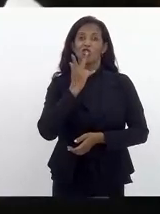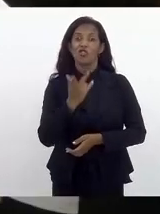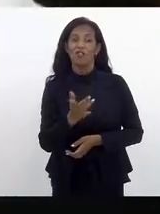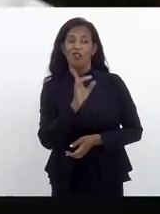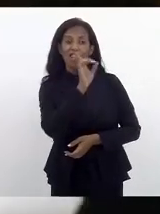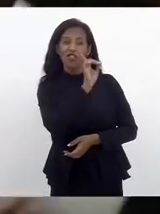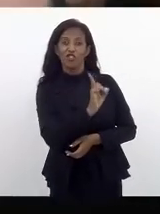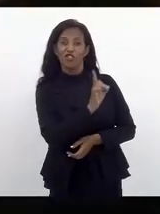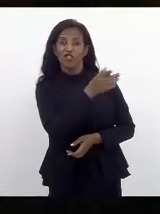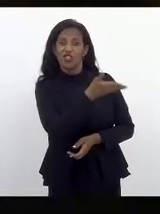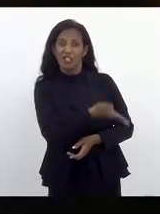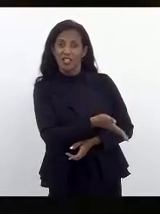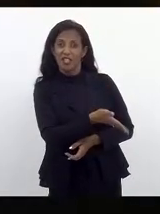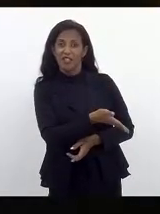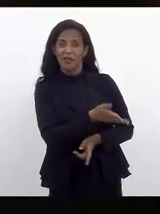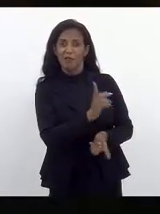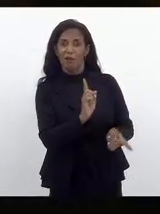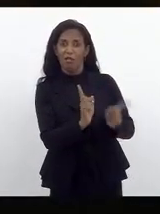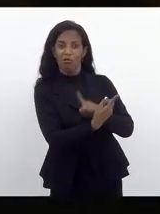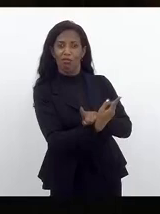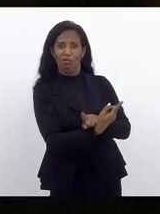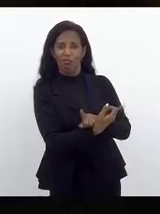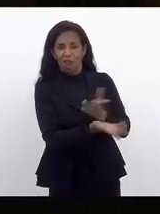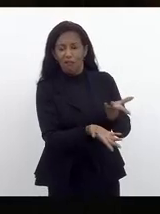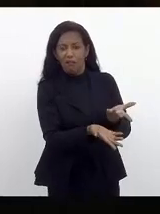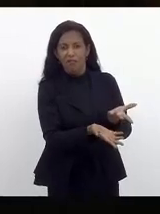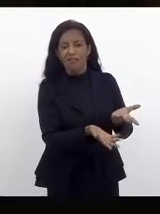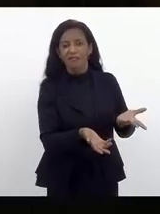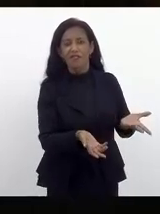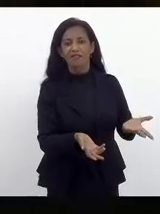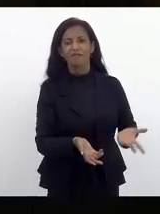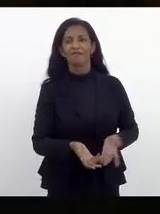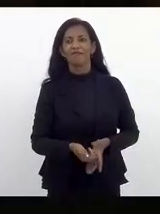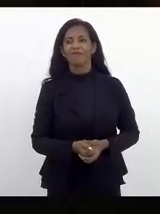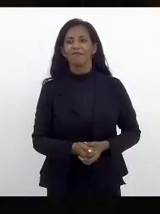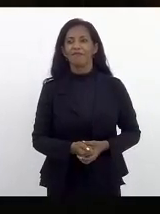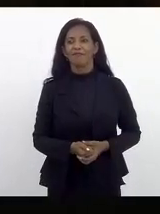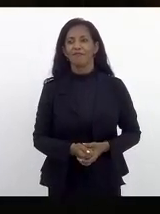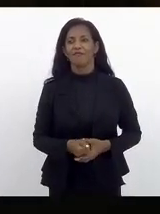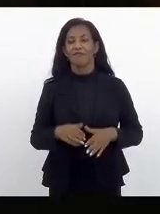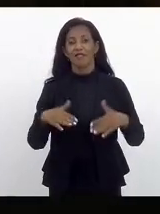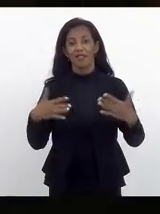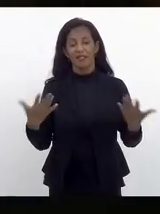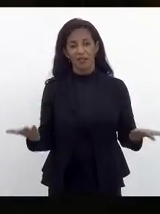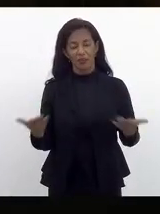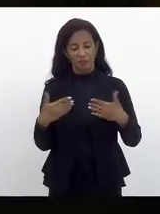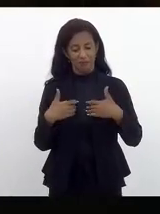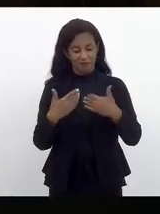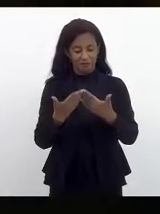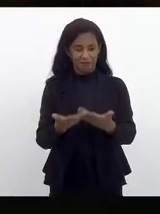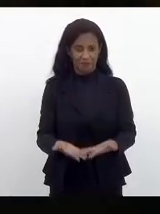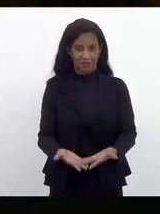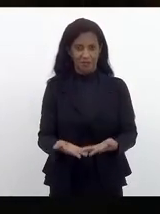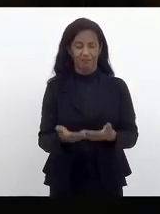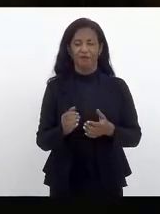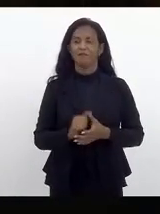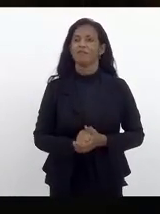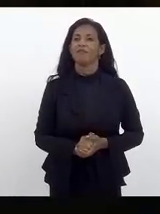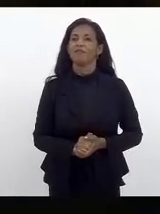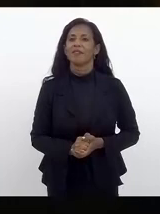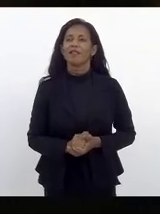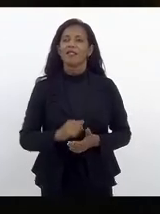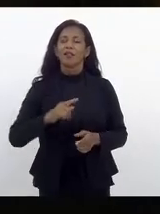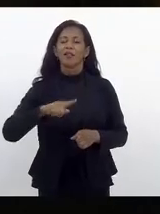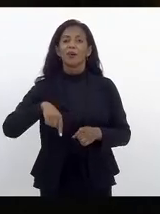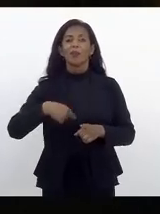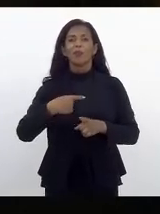direita, mas que são tortos. Então, eu queria deixar algo aqui bem claro. por mais